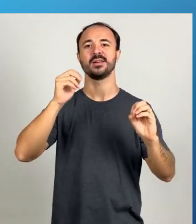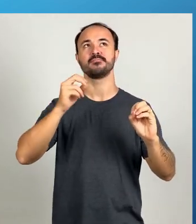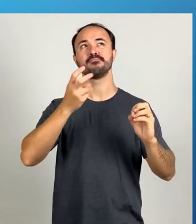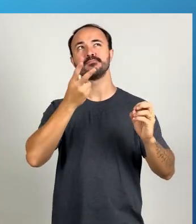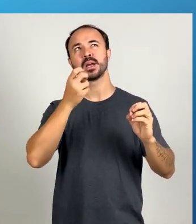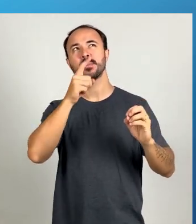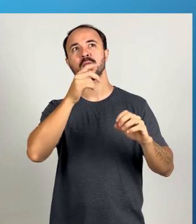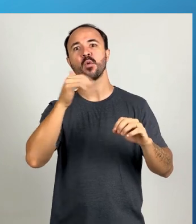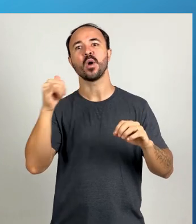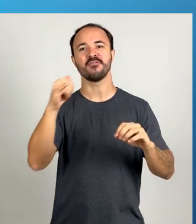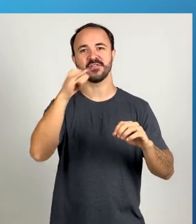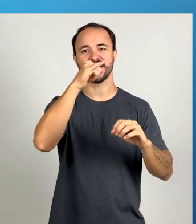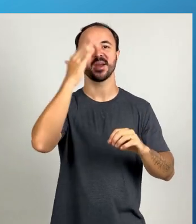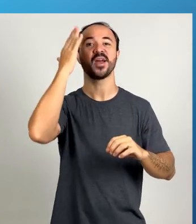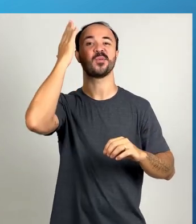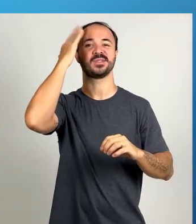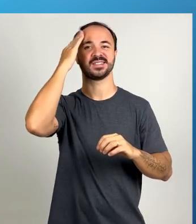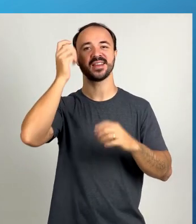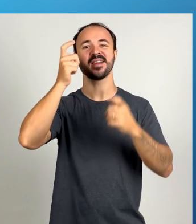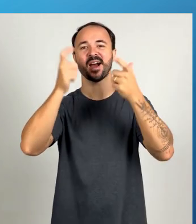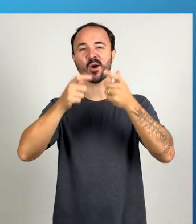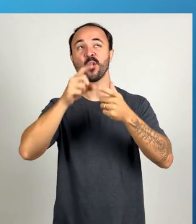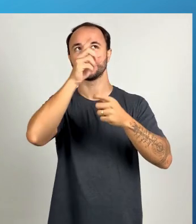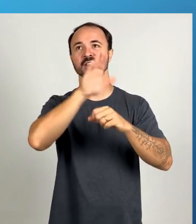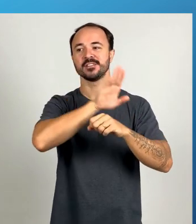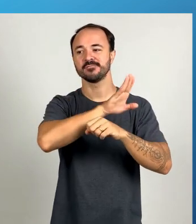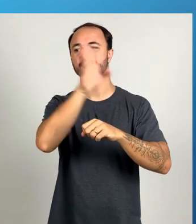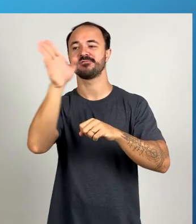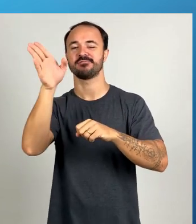Brasília. Tranquilo?